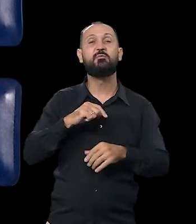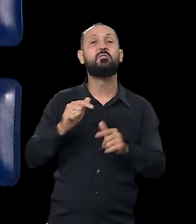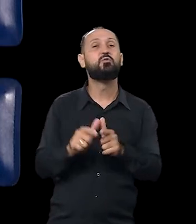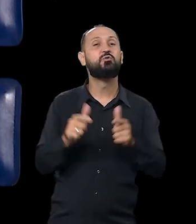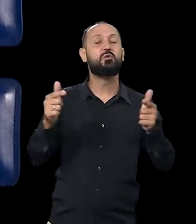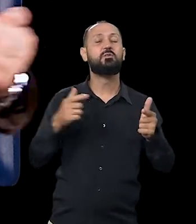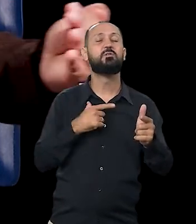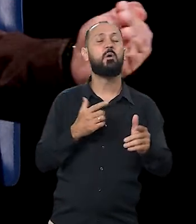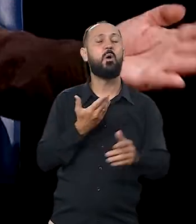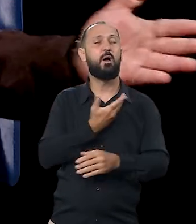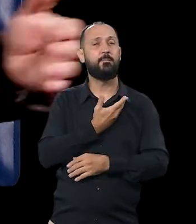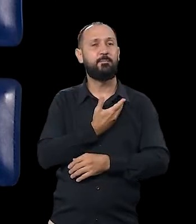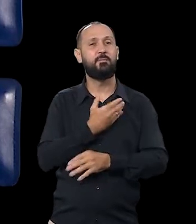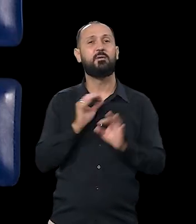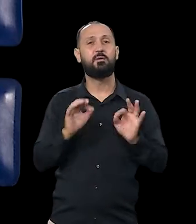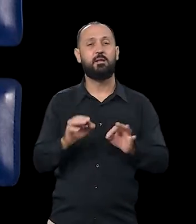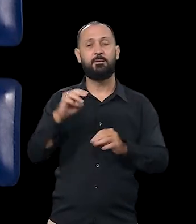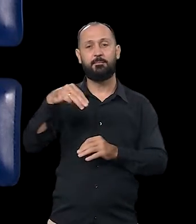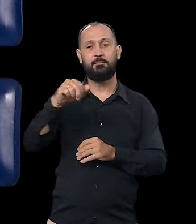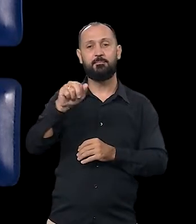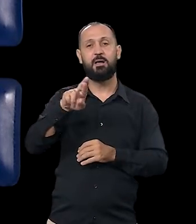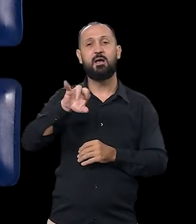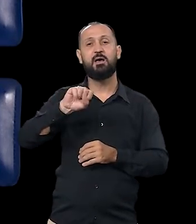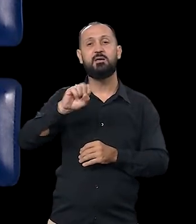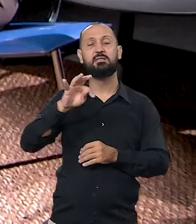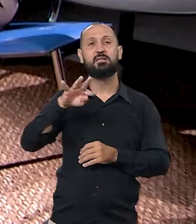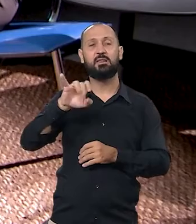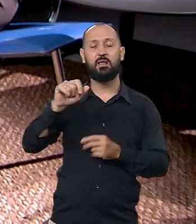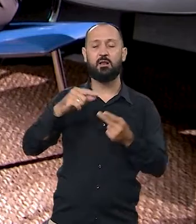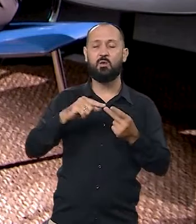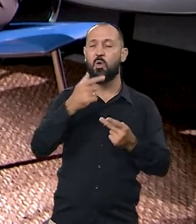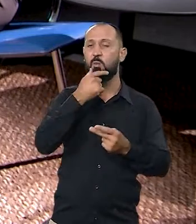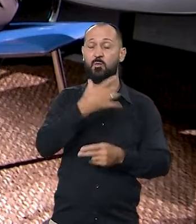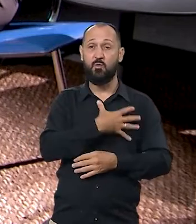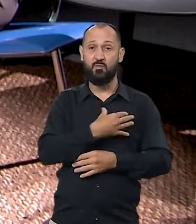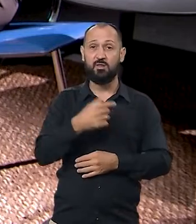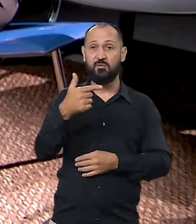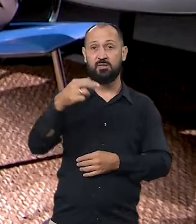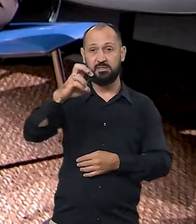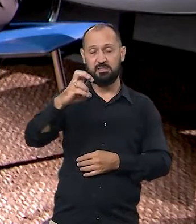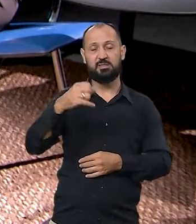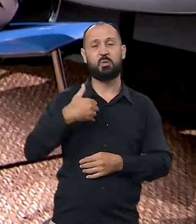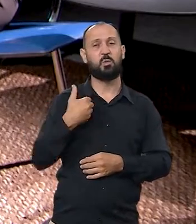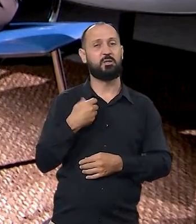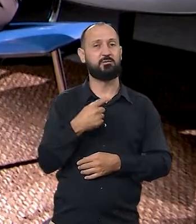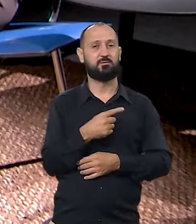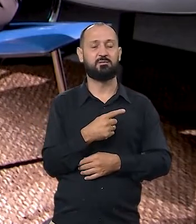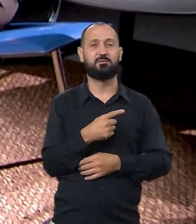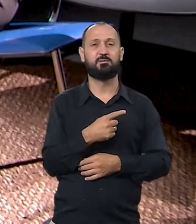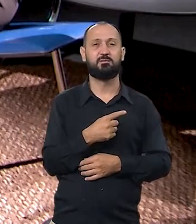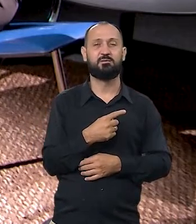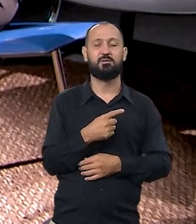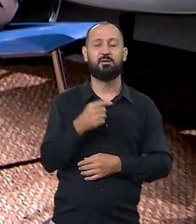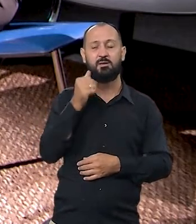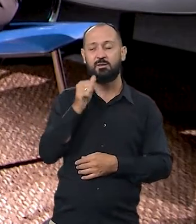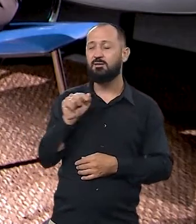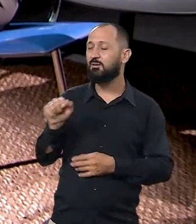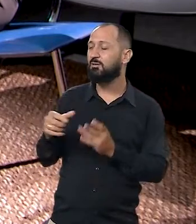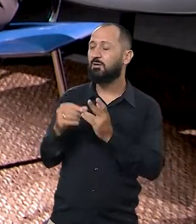exercitar esse trabalho. E eu tive o privilégio de encontrar uma companheira extraordinária, a Maristela, né? O meu filho tem 25